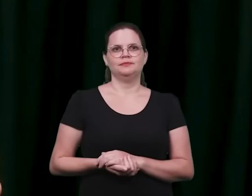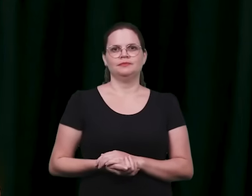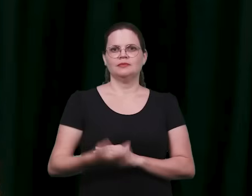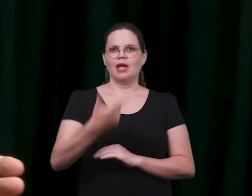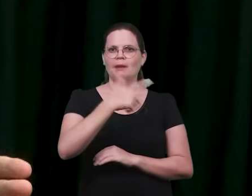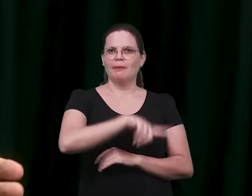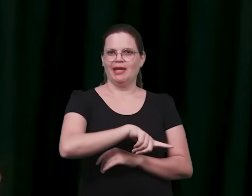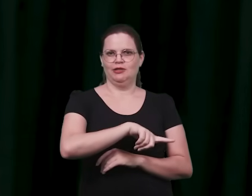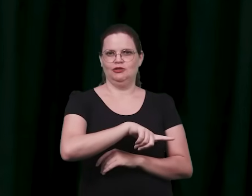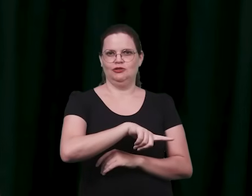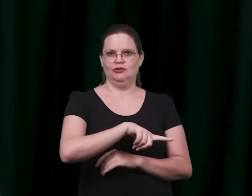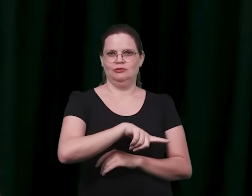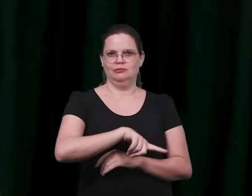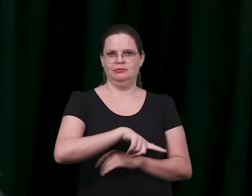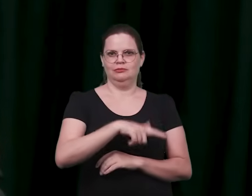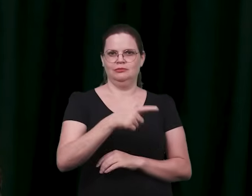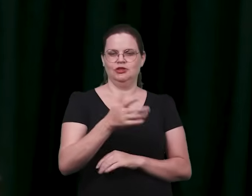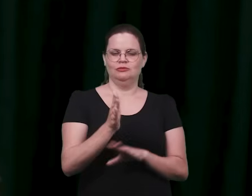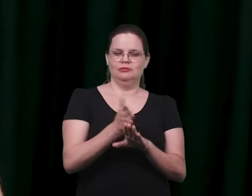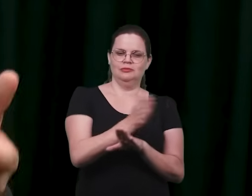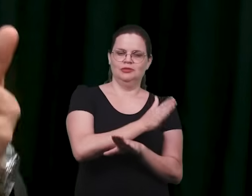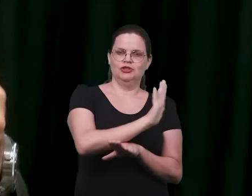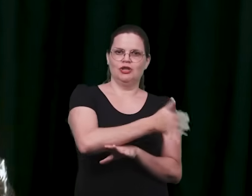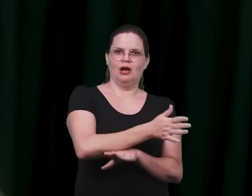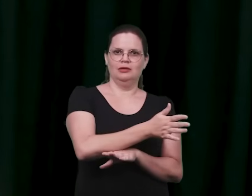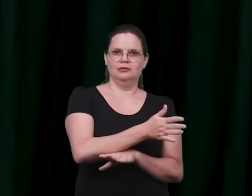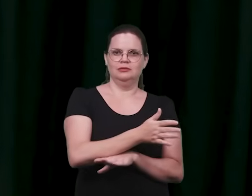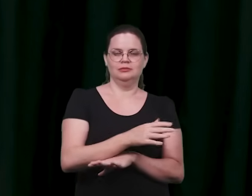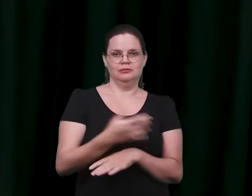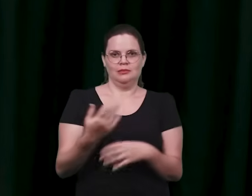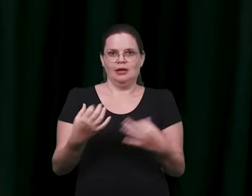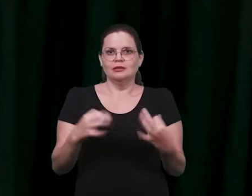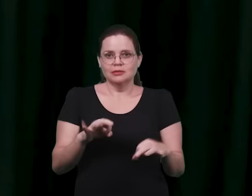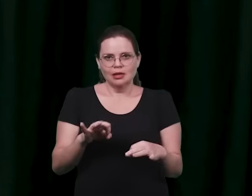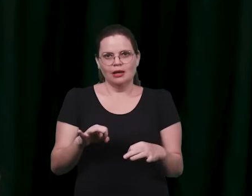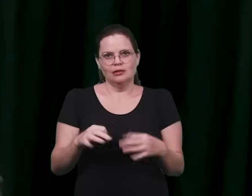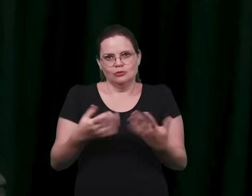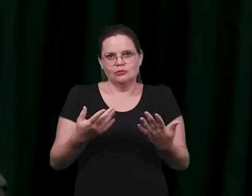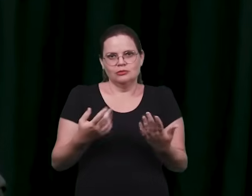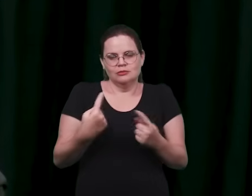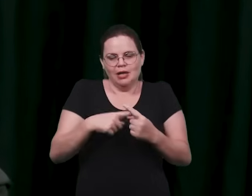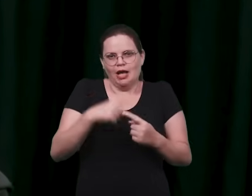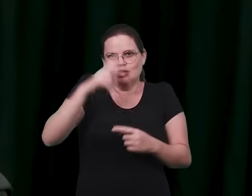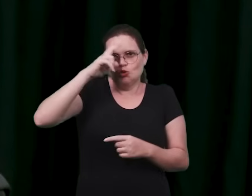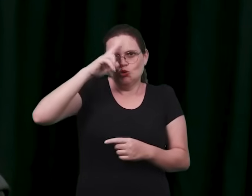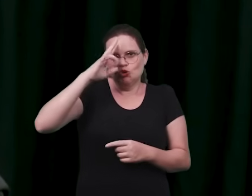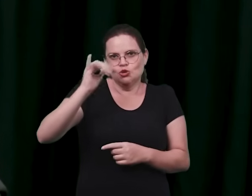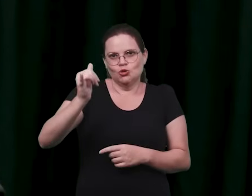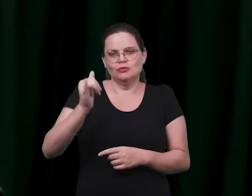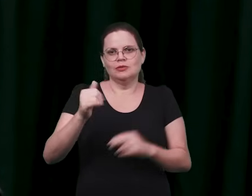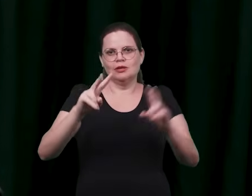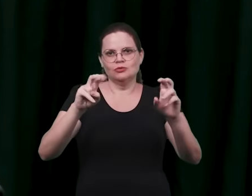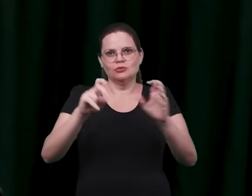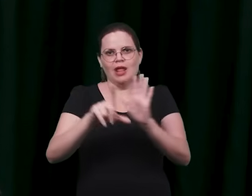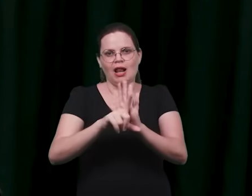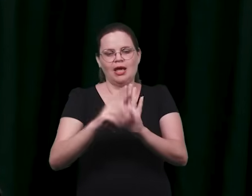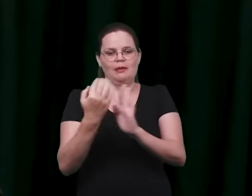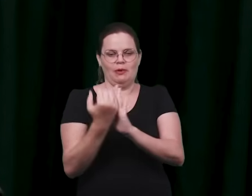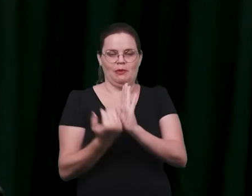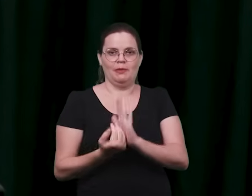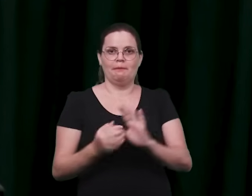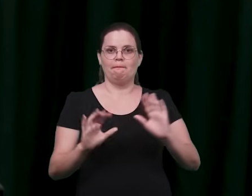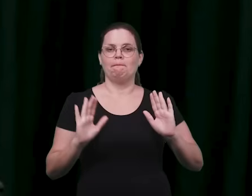uma repetição. E de fato é, para nós que estamos lendo aqui hoje. Porém, esse livro,